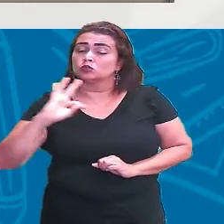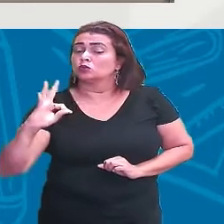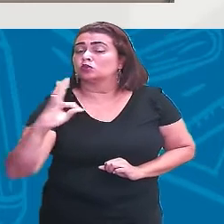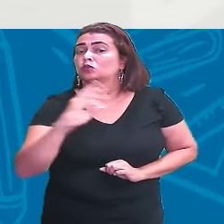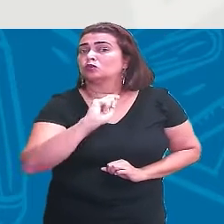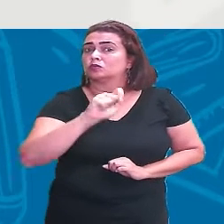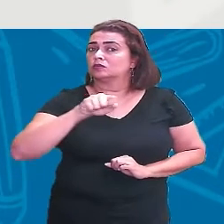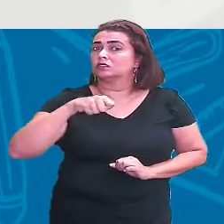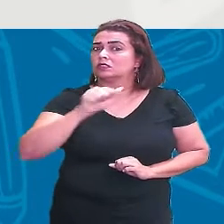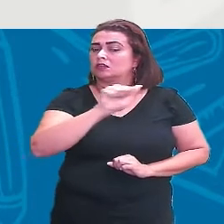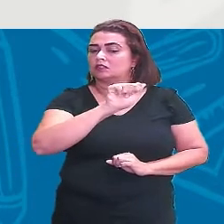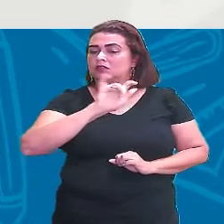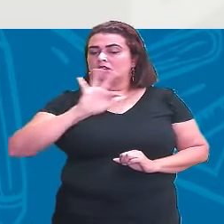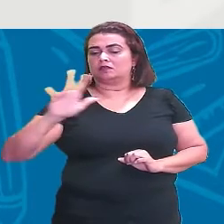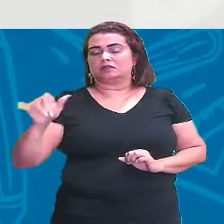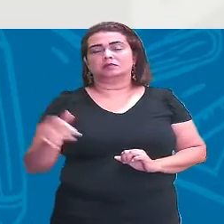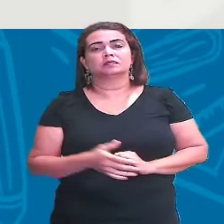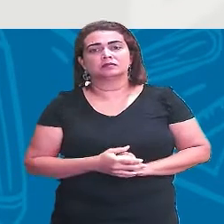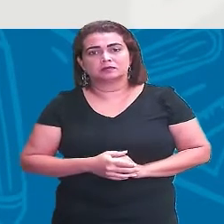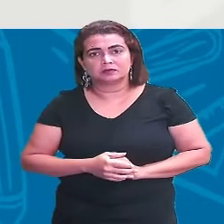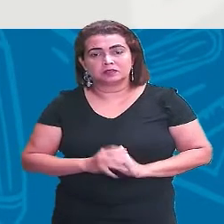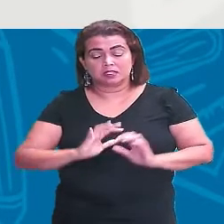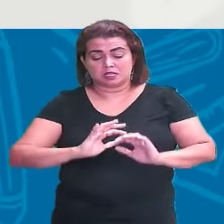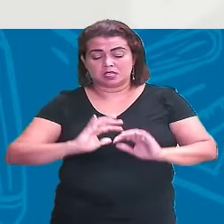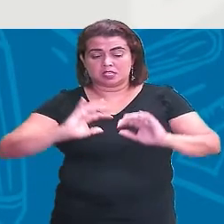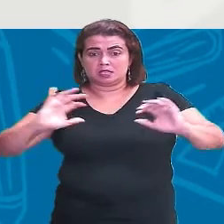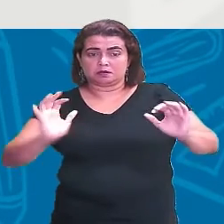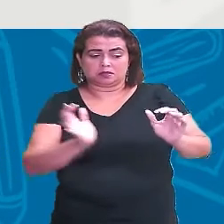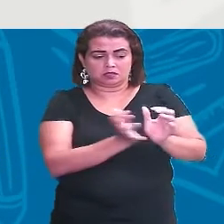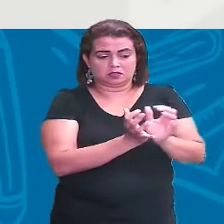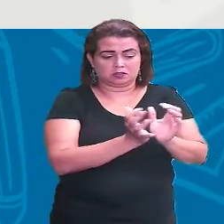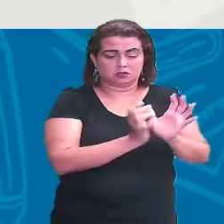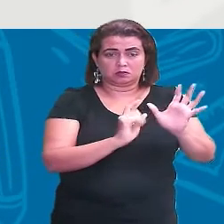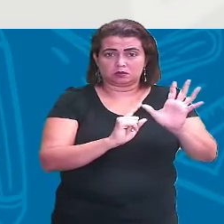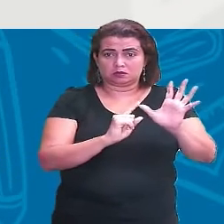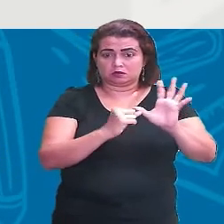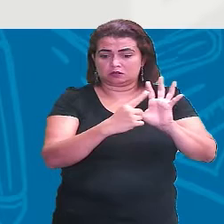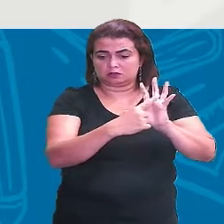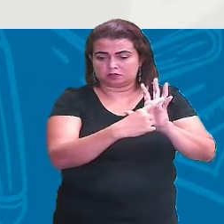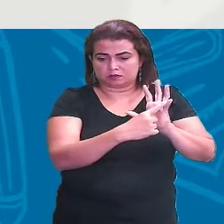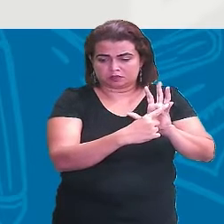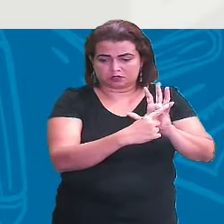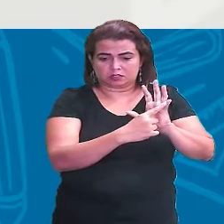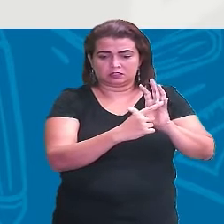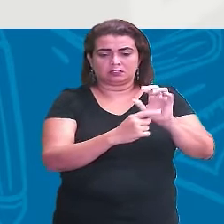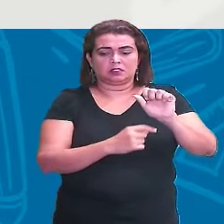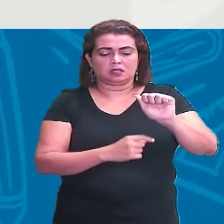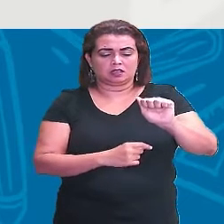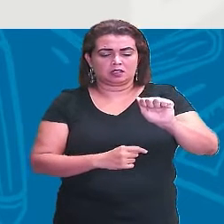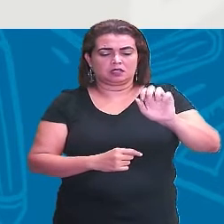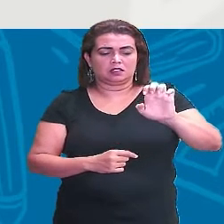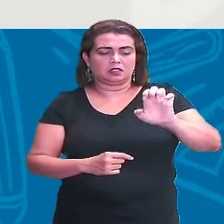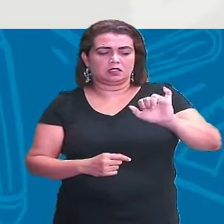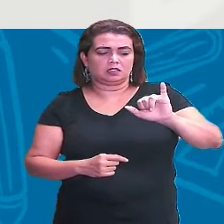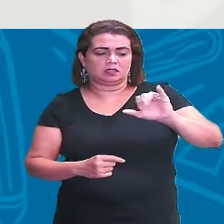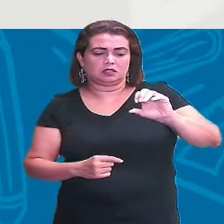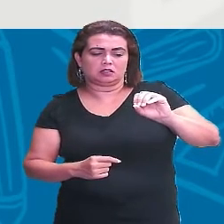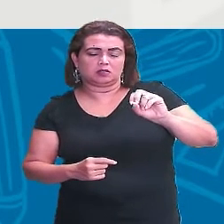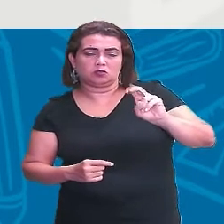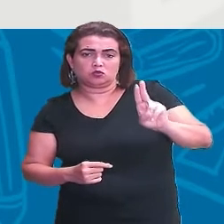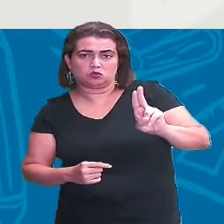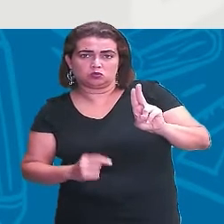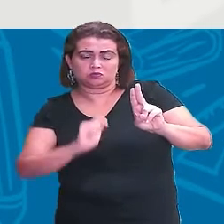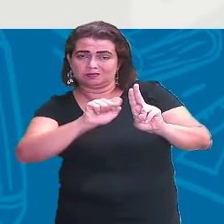alfabeto. E aqui são as nossas vogais, o A E, I,